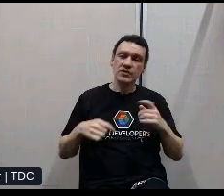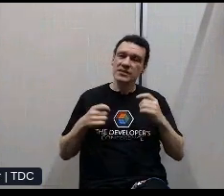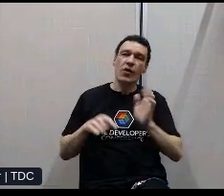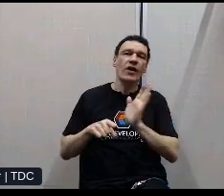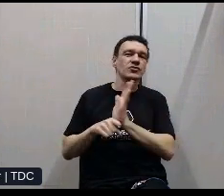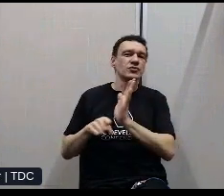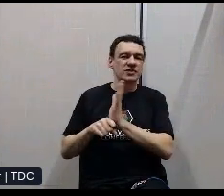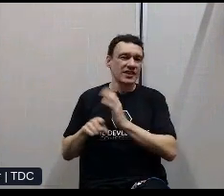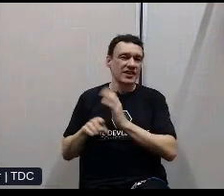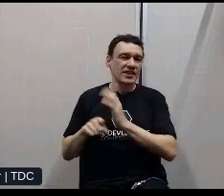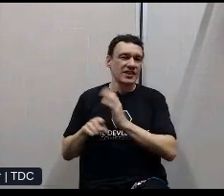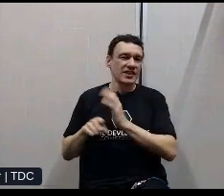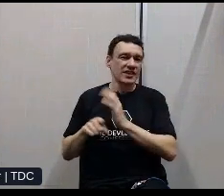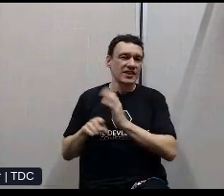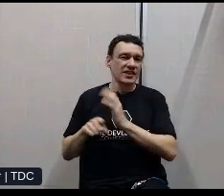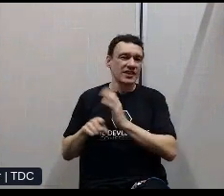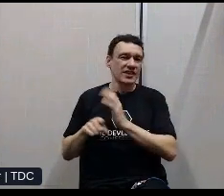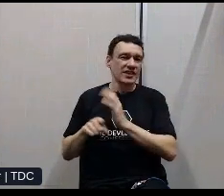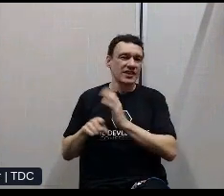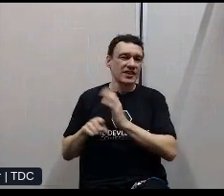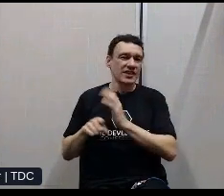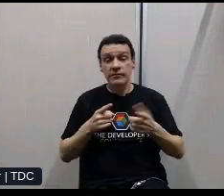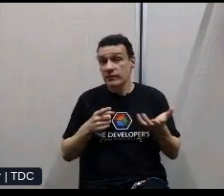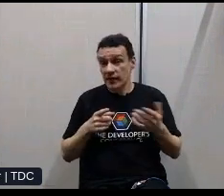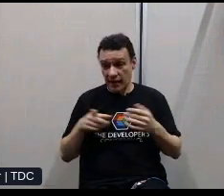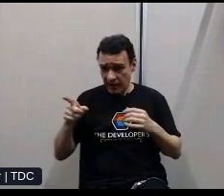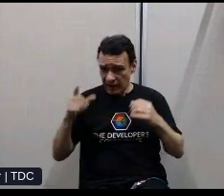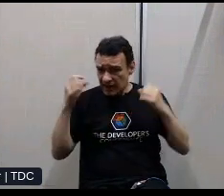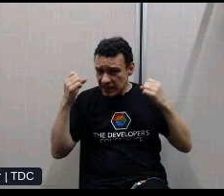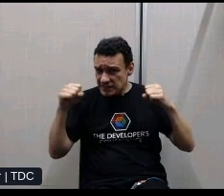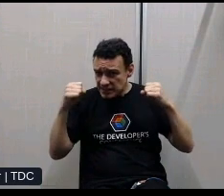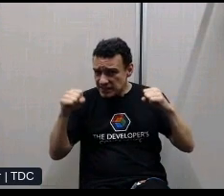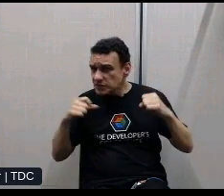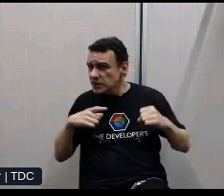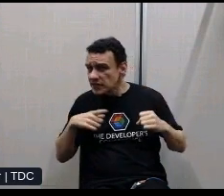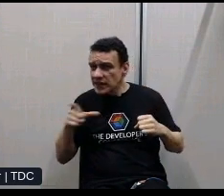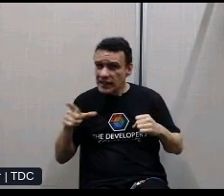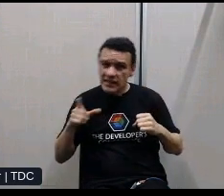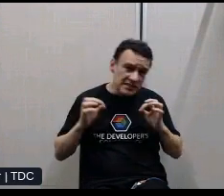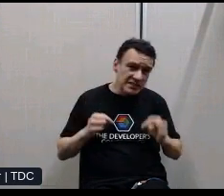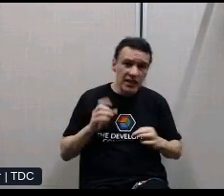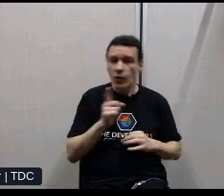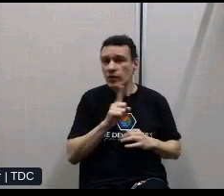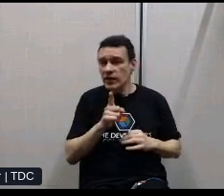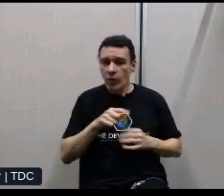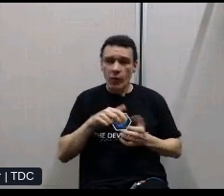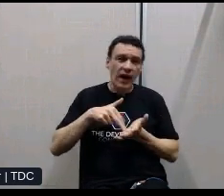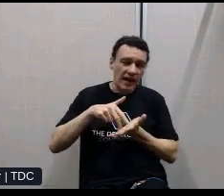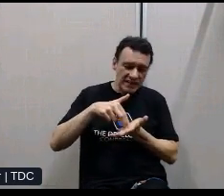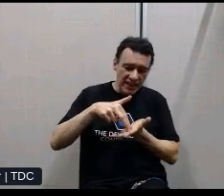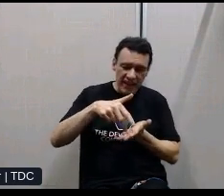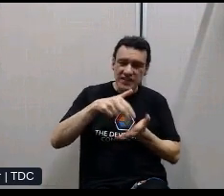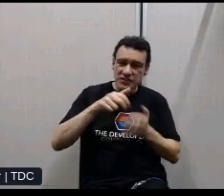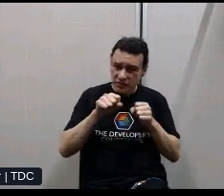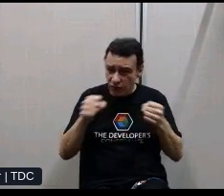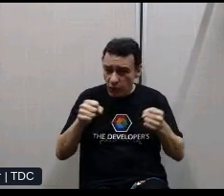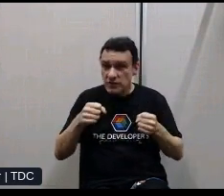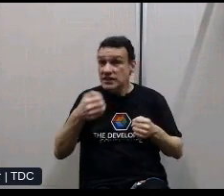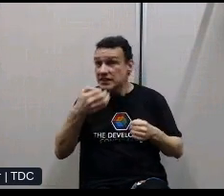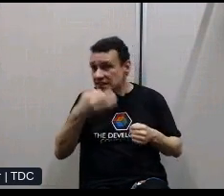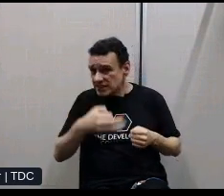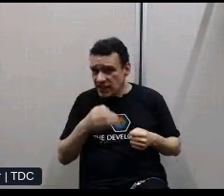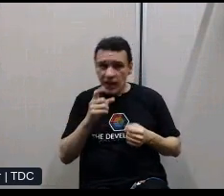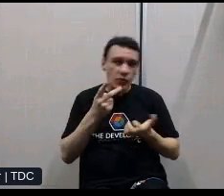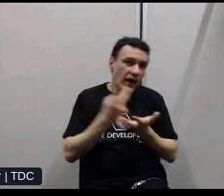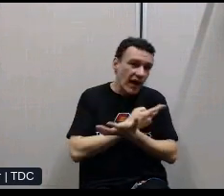para garantir que a pessoa está fazendo os movimentos adequados, que ela está fazendo